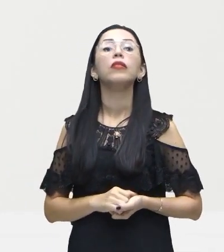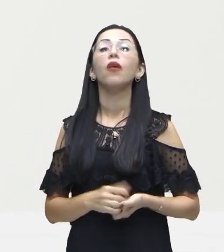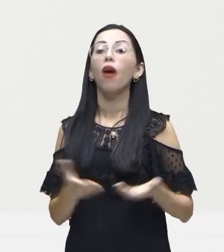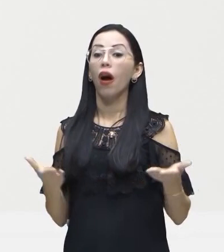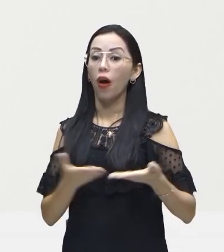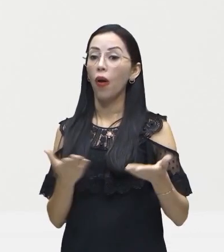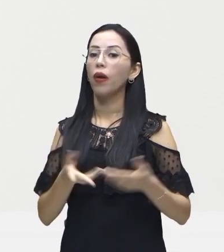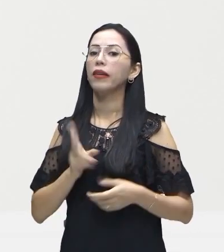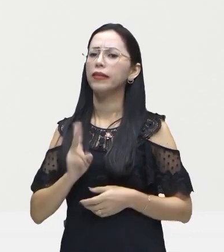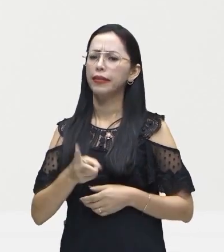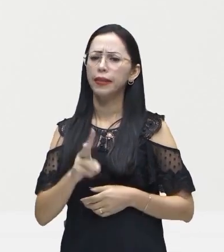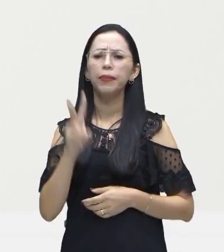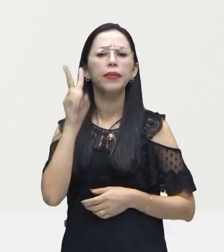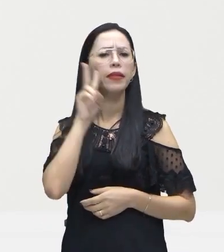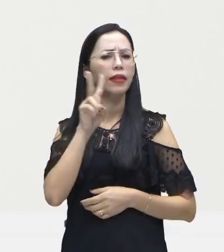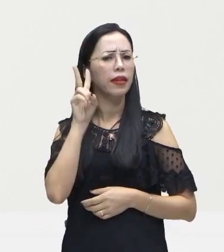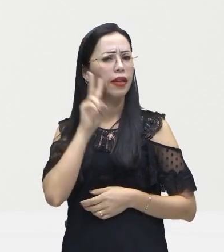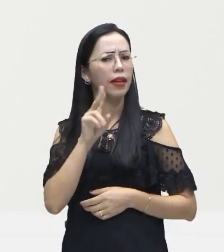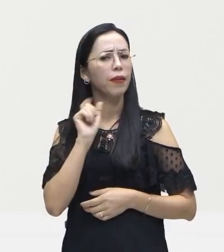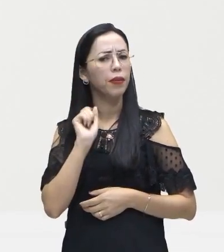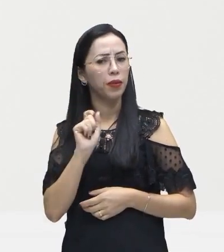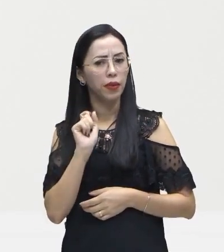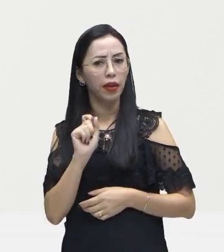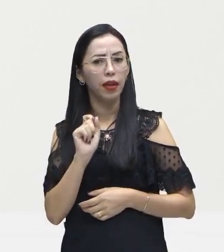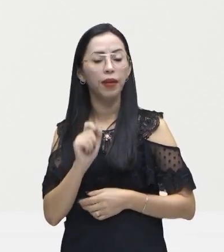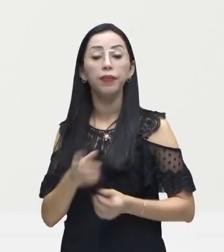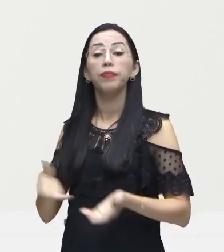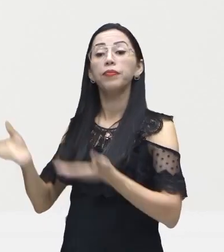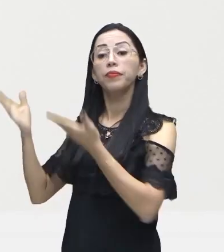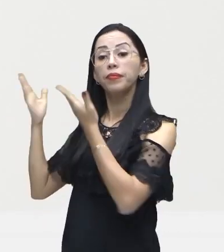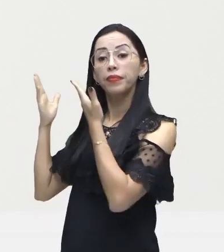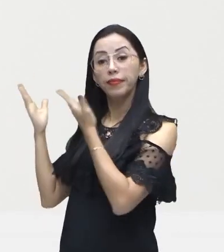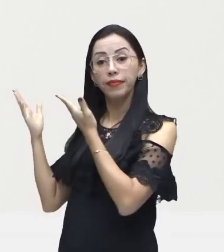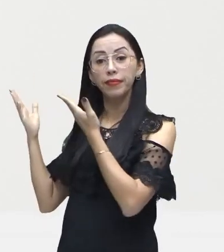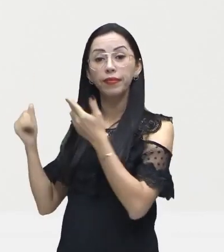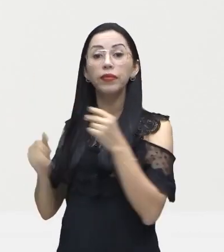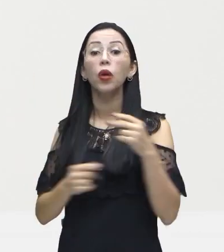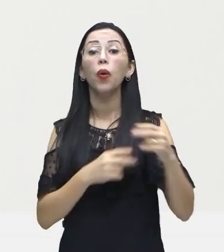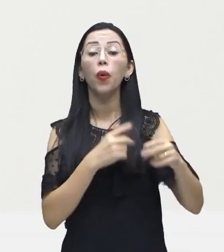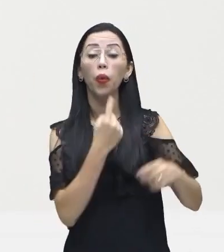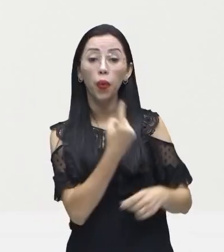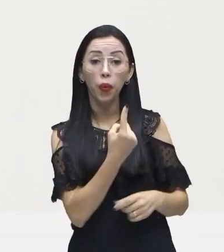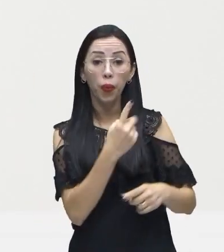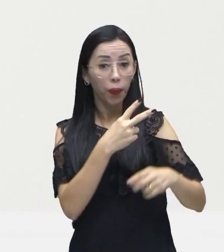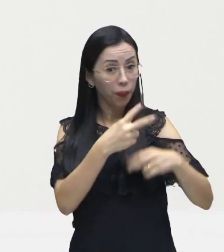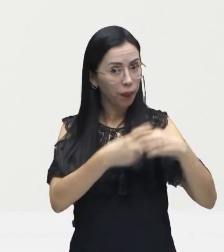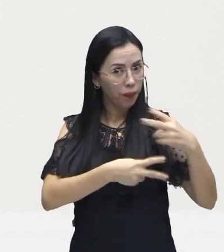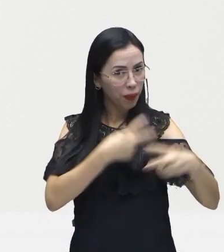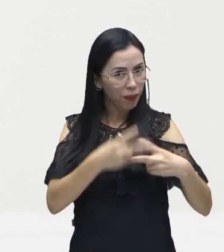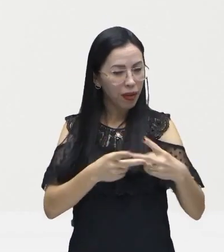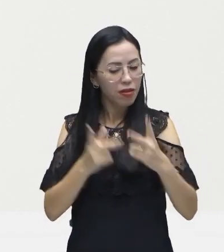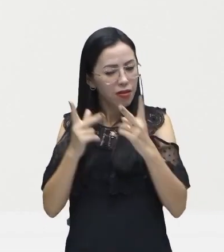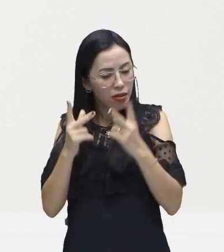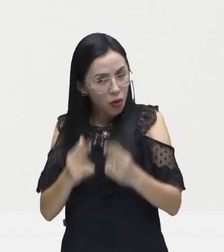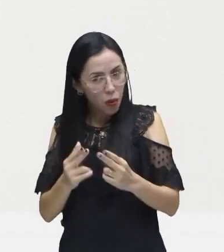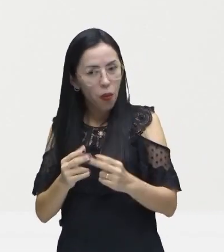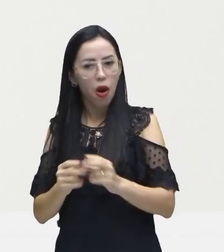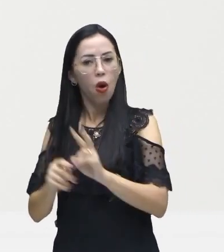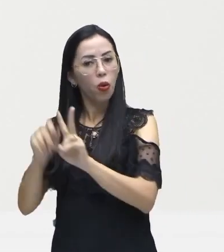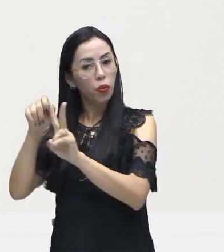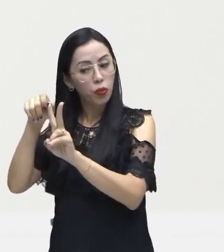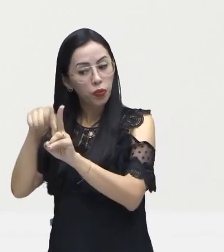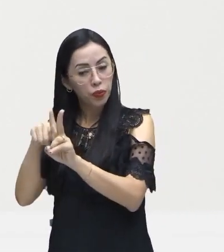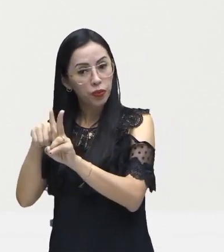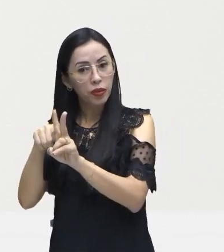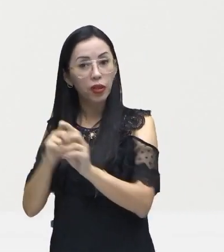um bimestre é o equivalente a 2 meses. E eu tenho que